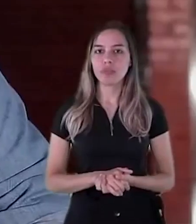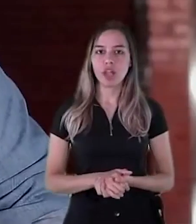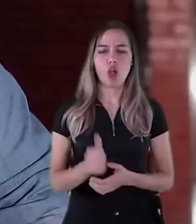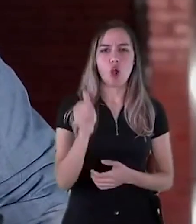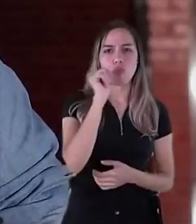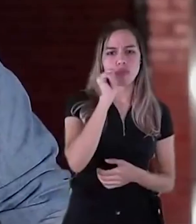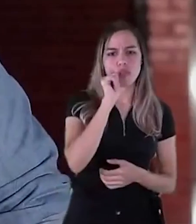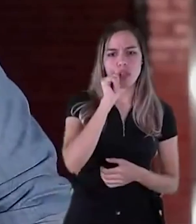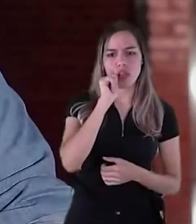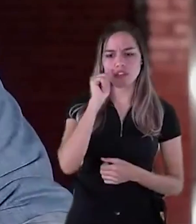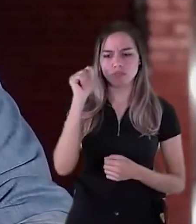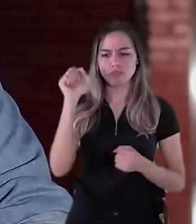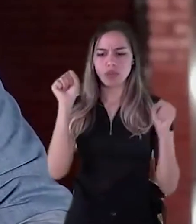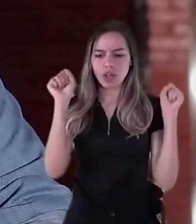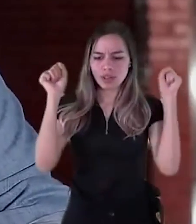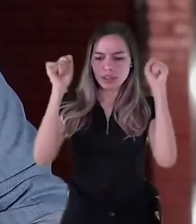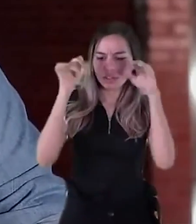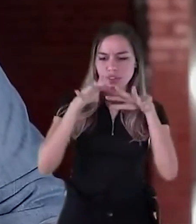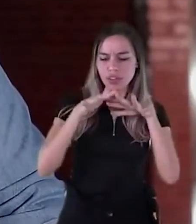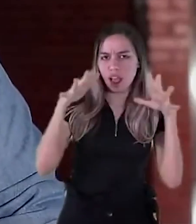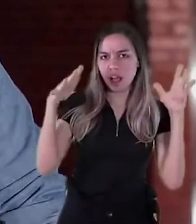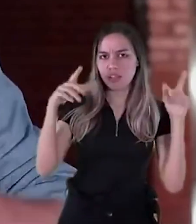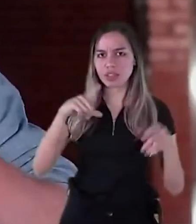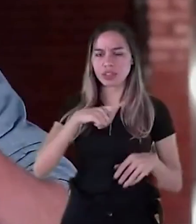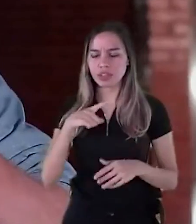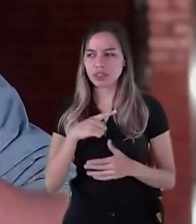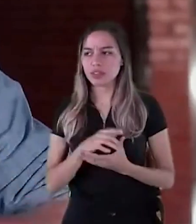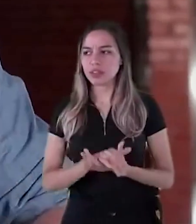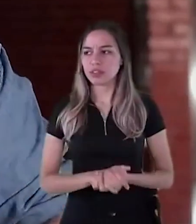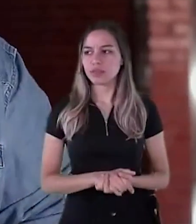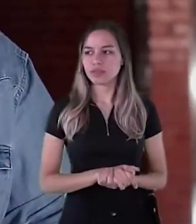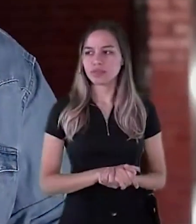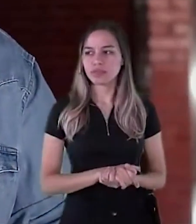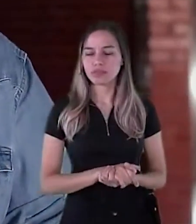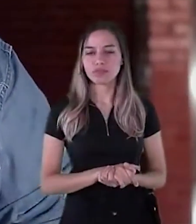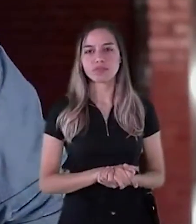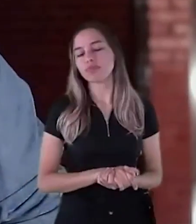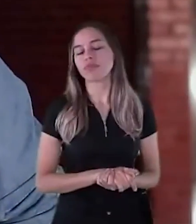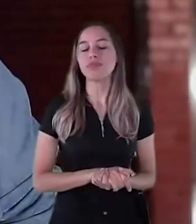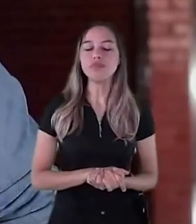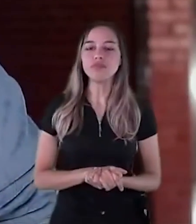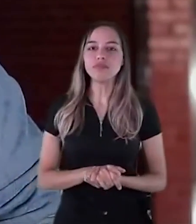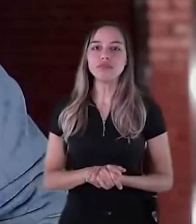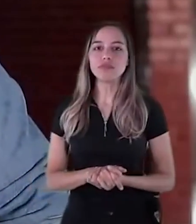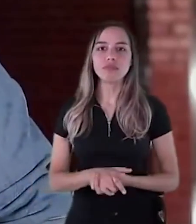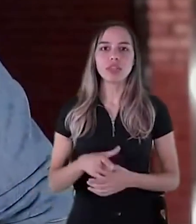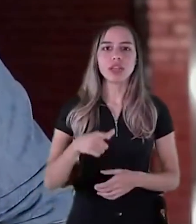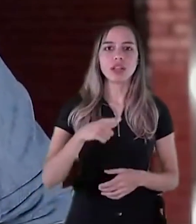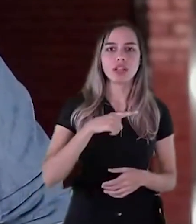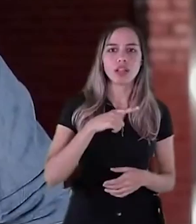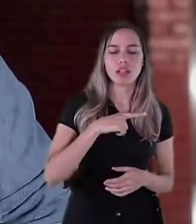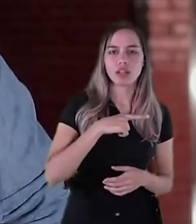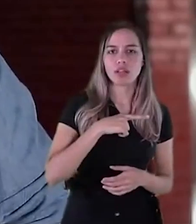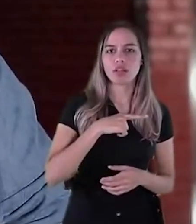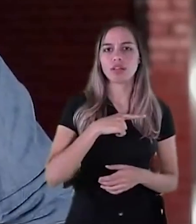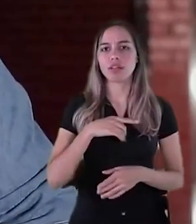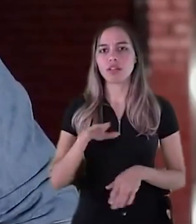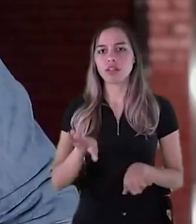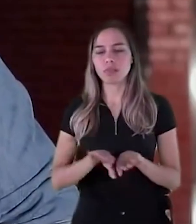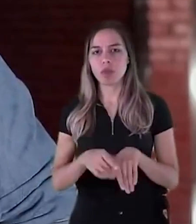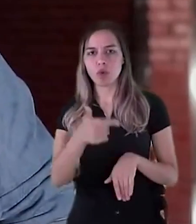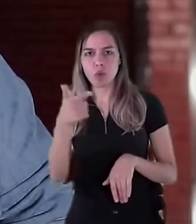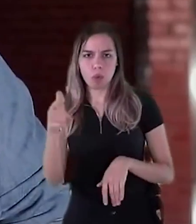de Graça, e mais recentemente Orfandades, que foi inclusive motivo da participação mais recente do padre no